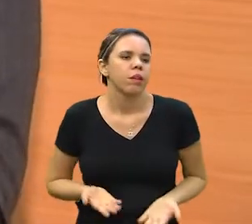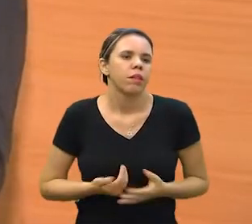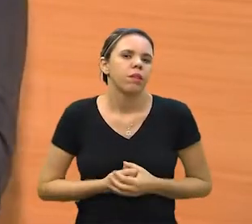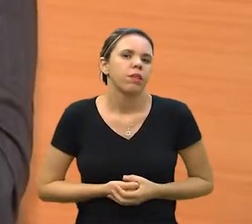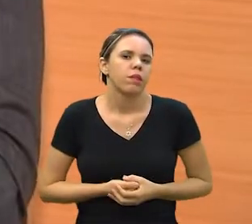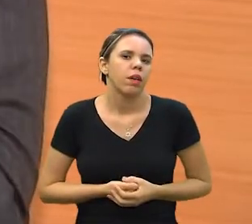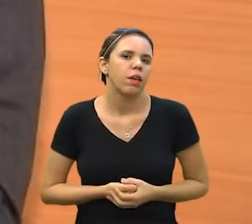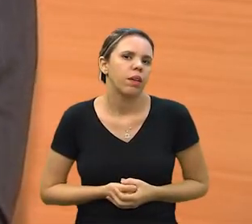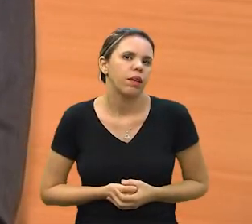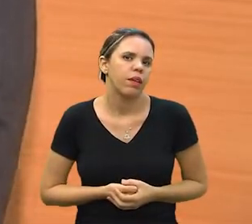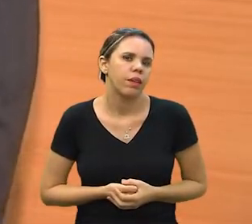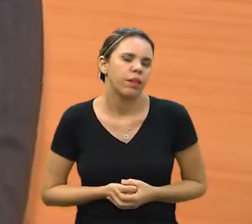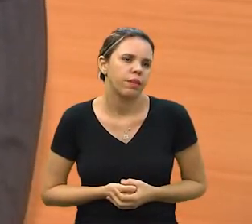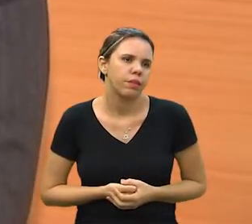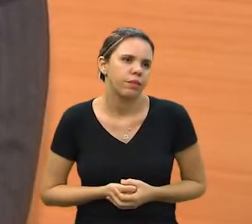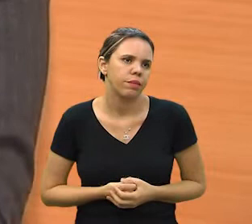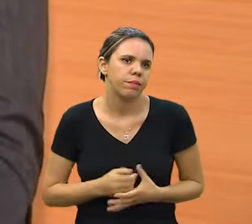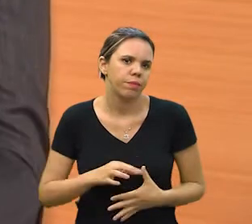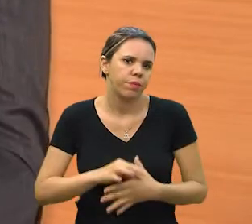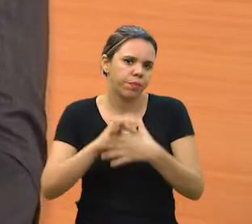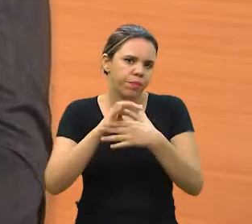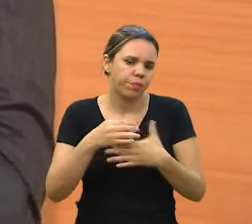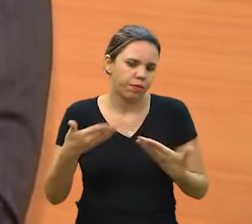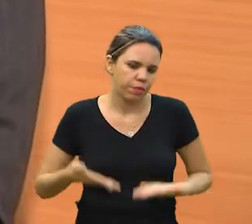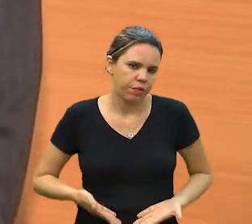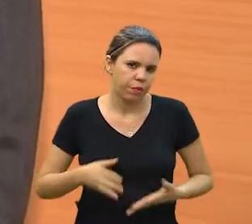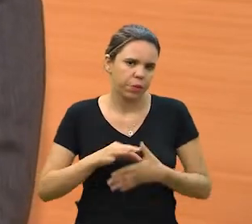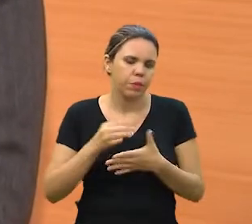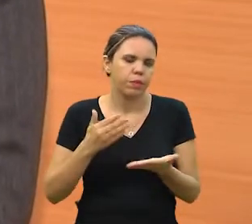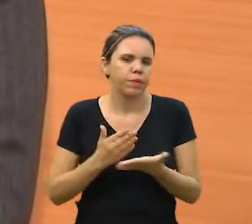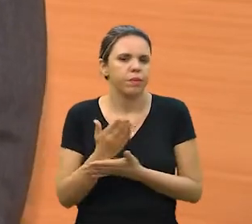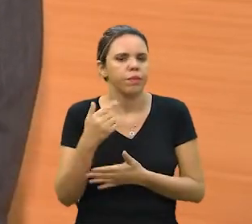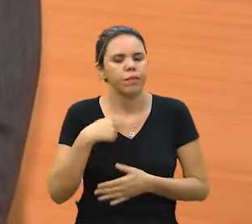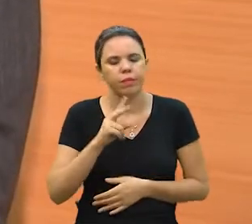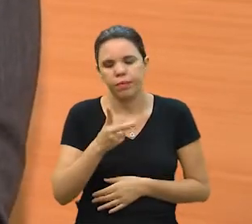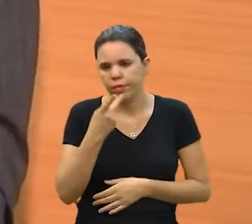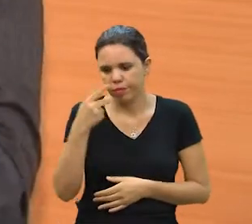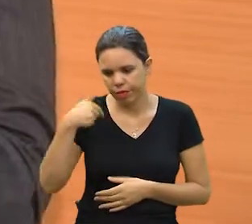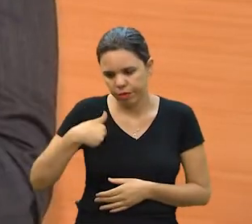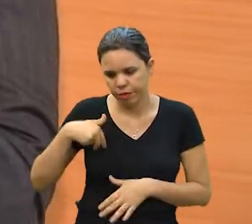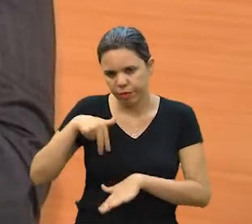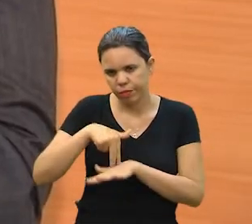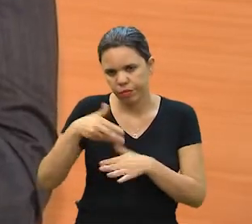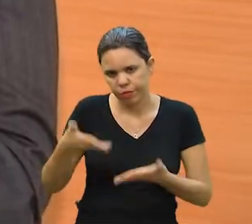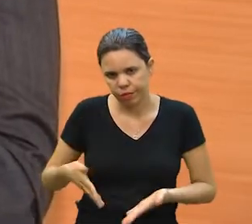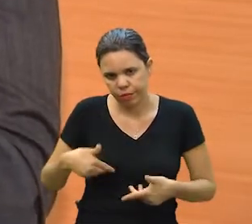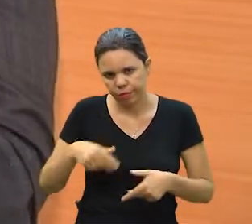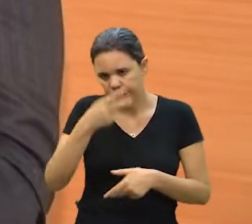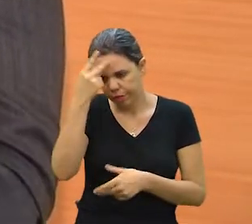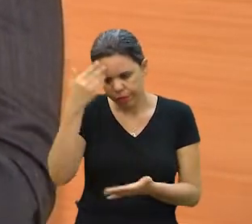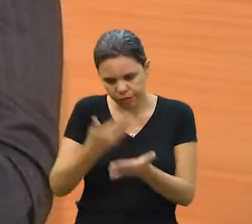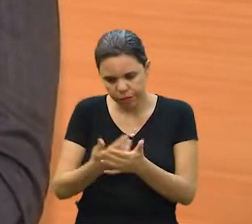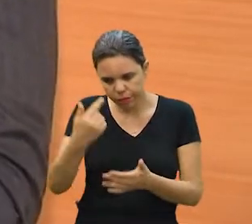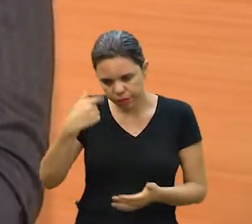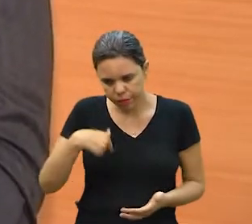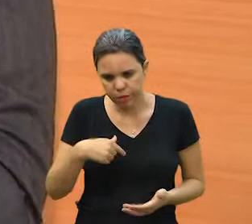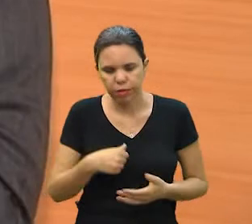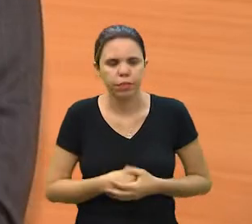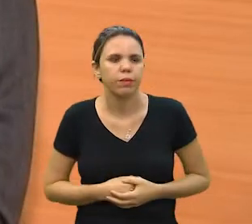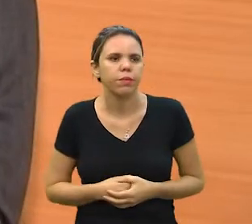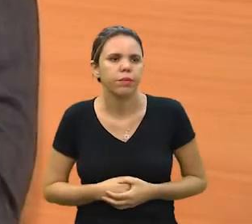e nos colocaram numa posição de liderança. Então eu sempre falo, eu estou aqui porque pessoas